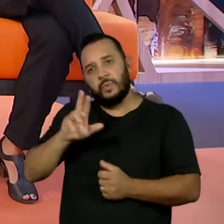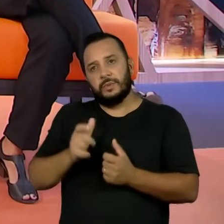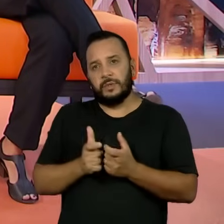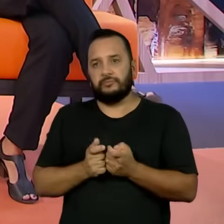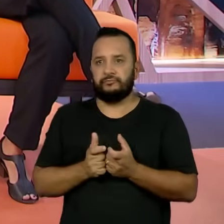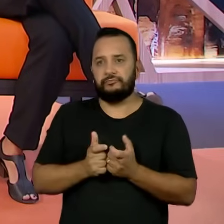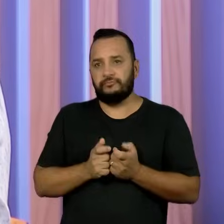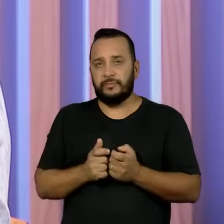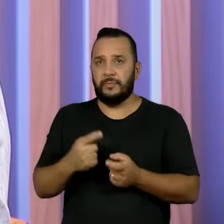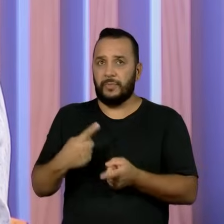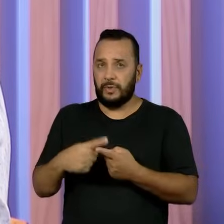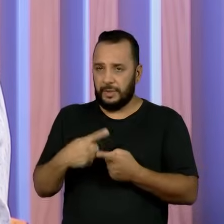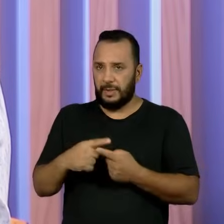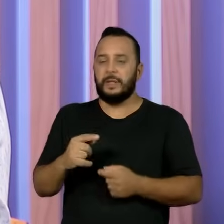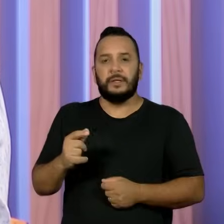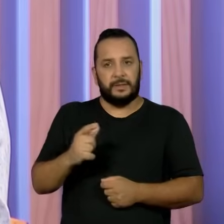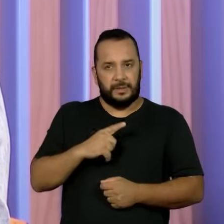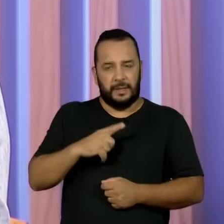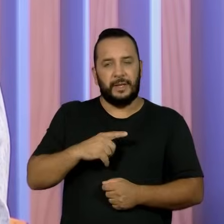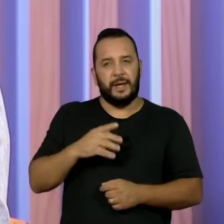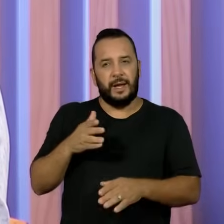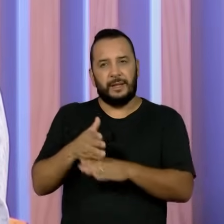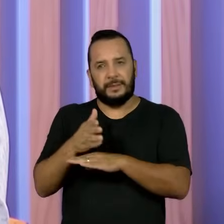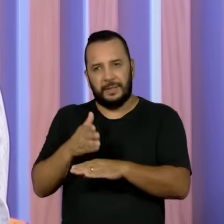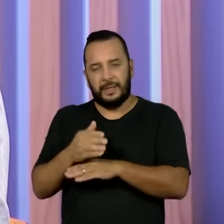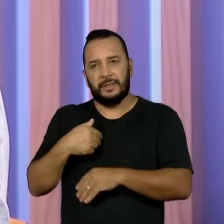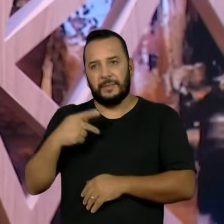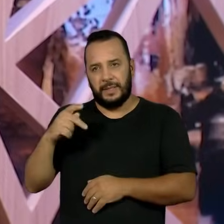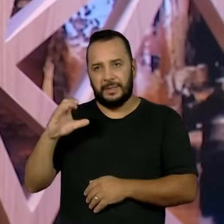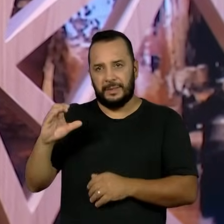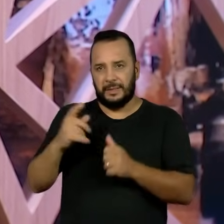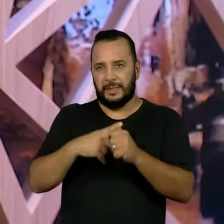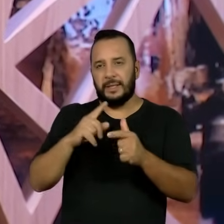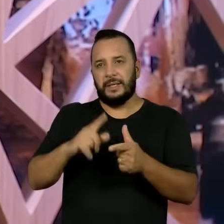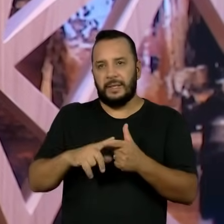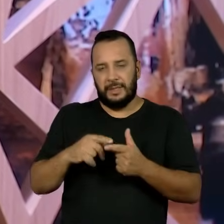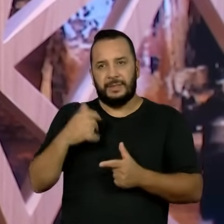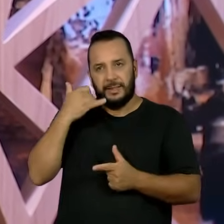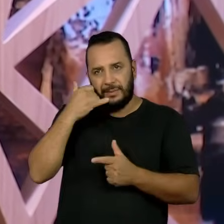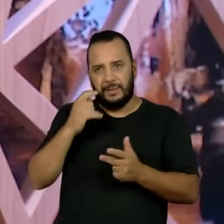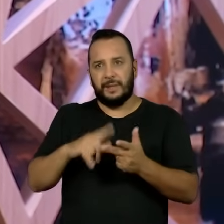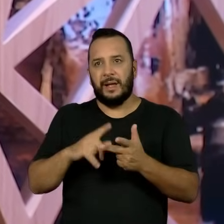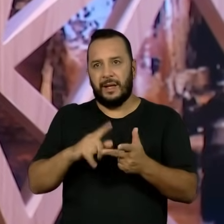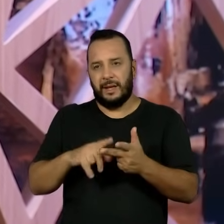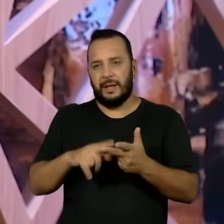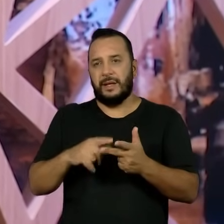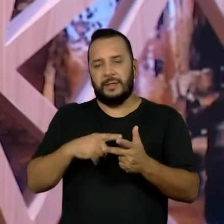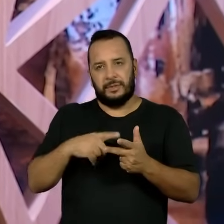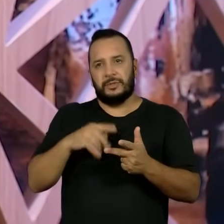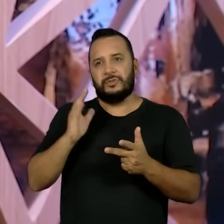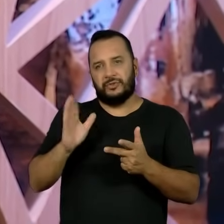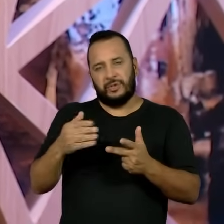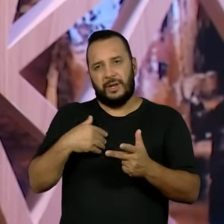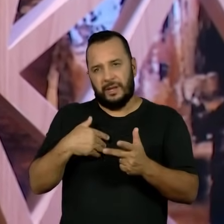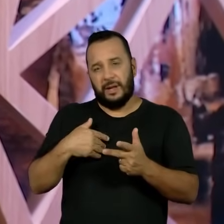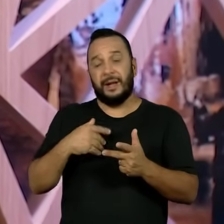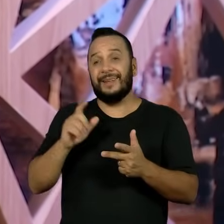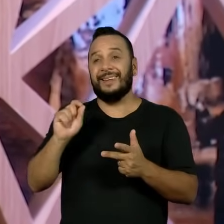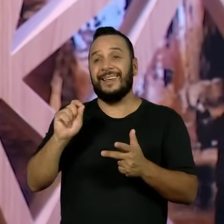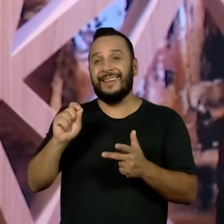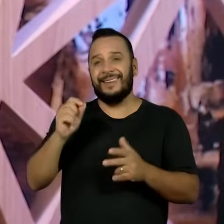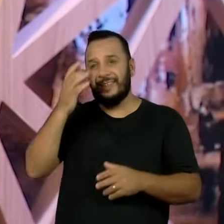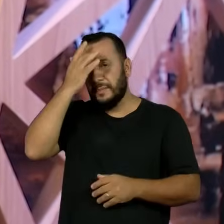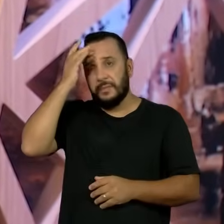vai dividir o público. Quem tem acesso a mobile, quem tem acesso a PC, quem tem acesso a console. Então, quem faz o jogo, a pergunta de quem